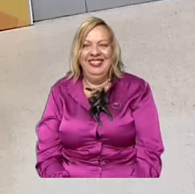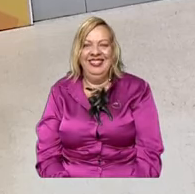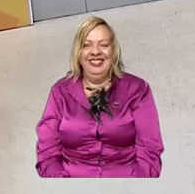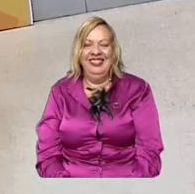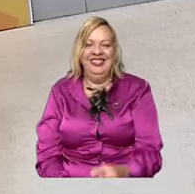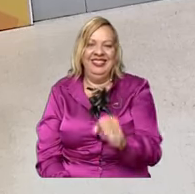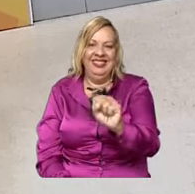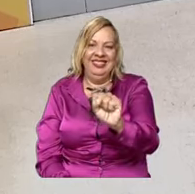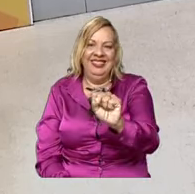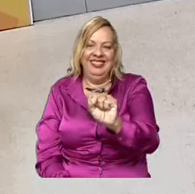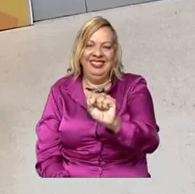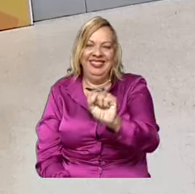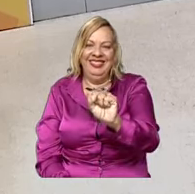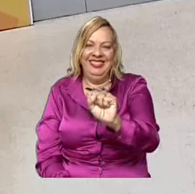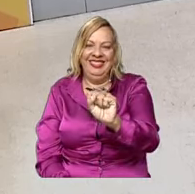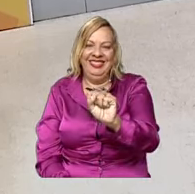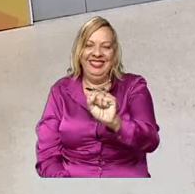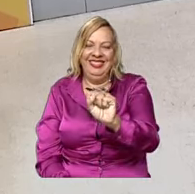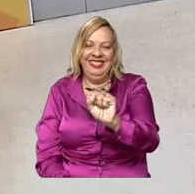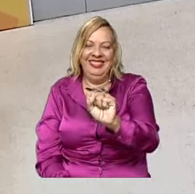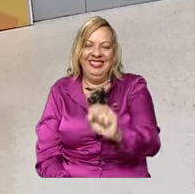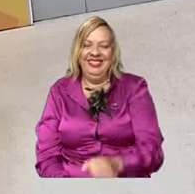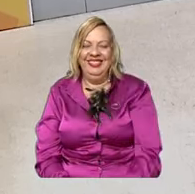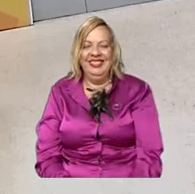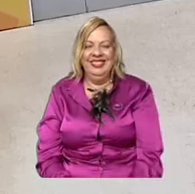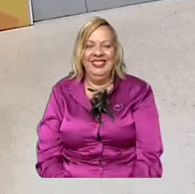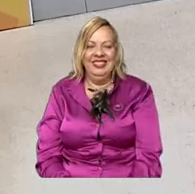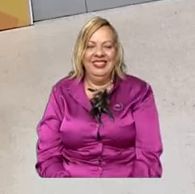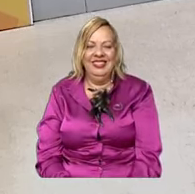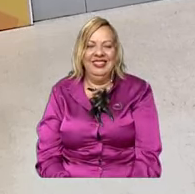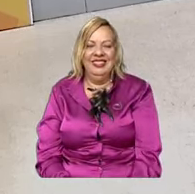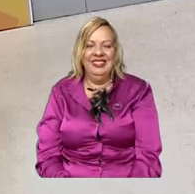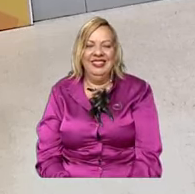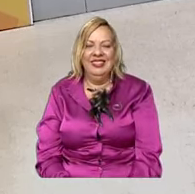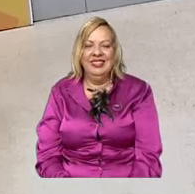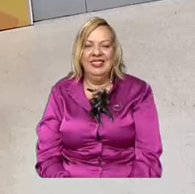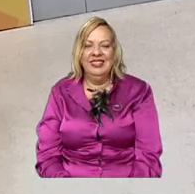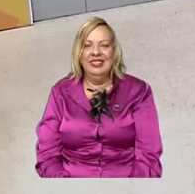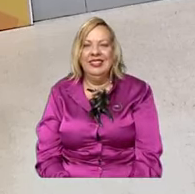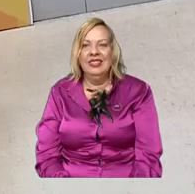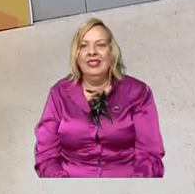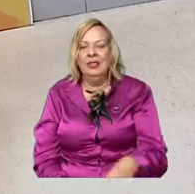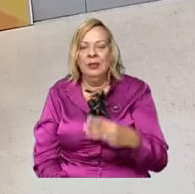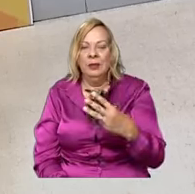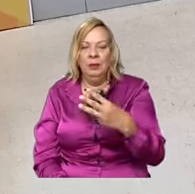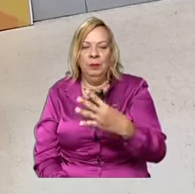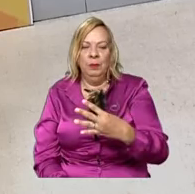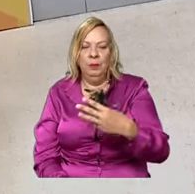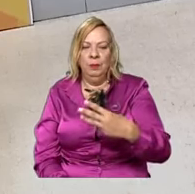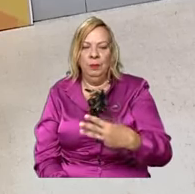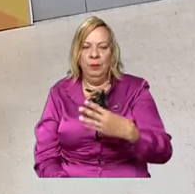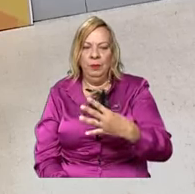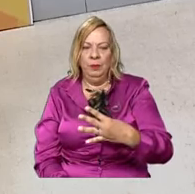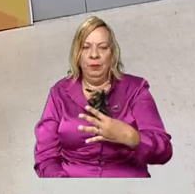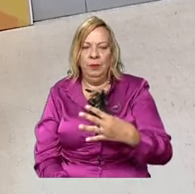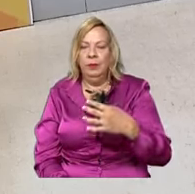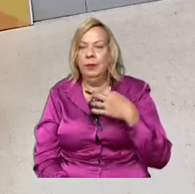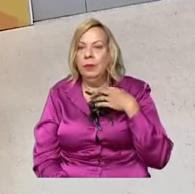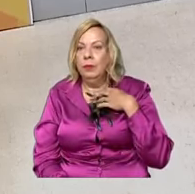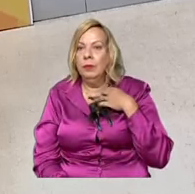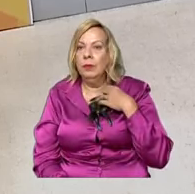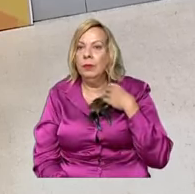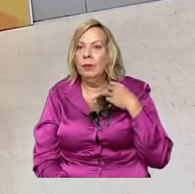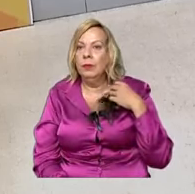sobe também número 8, 8. 8 é a bolinha da vez, 34 agora, 34